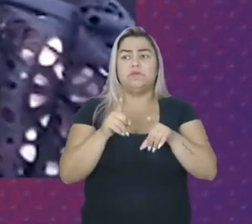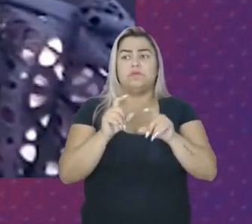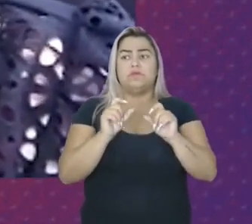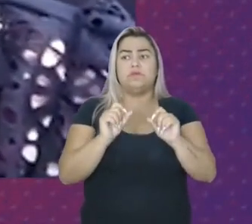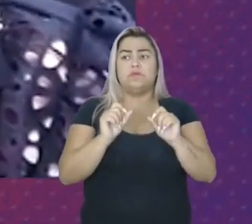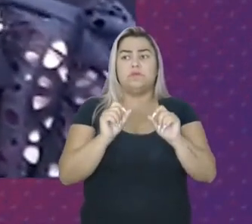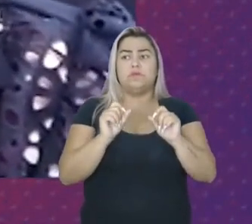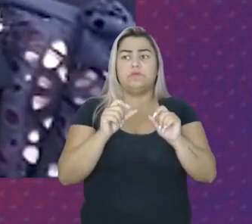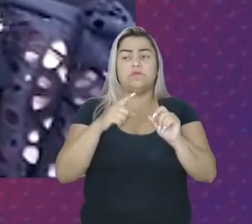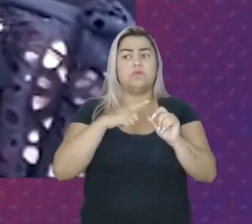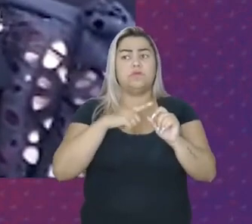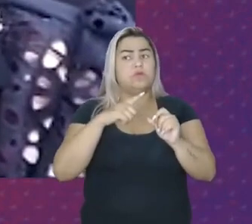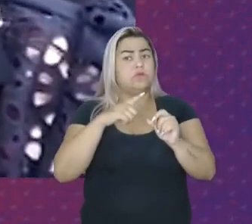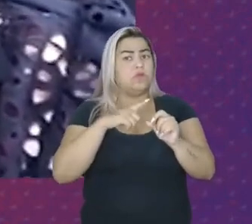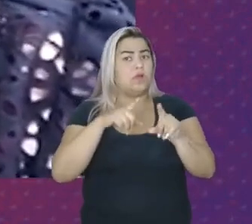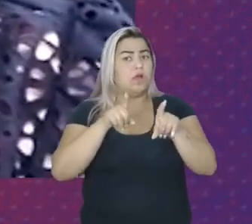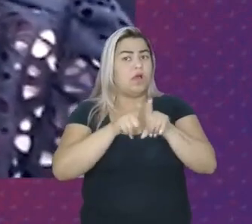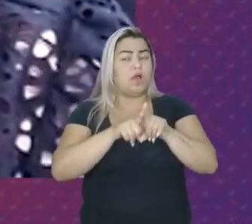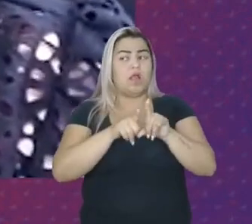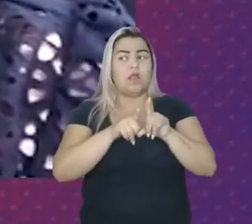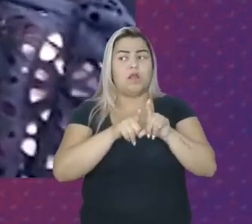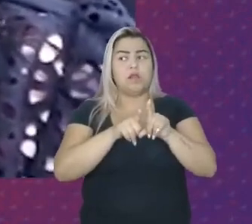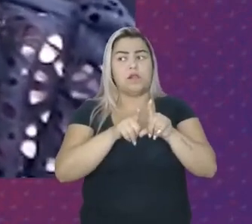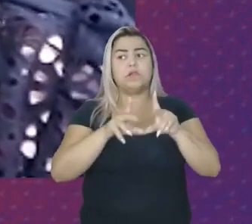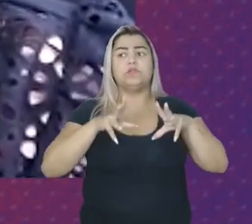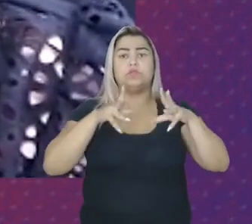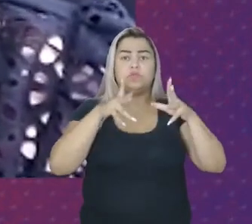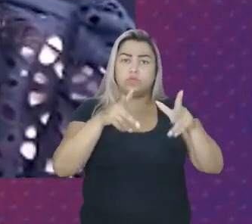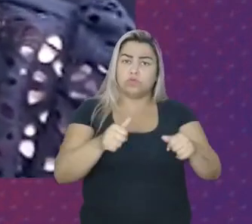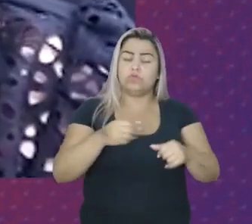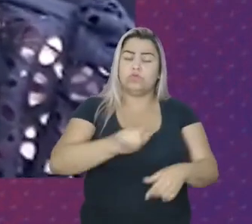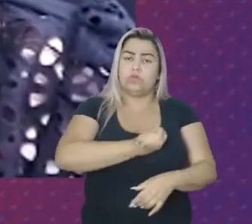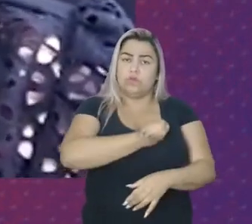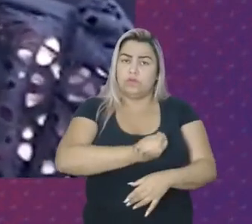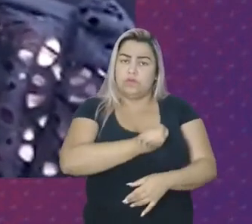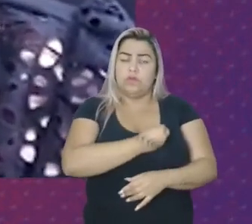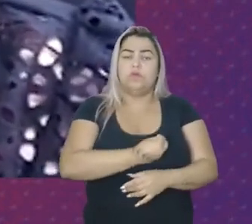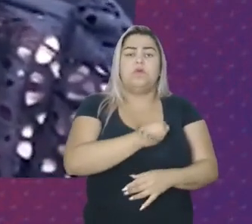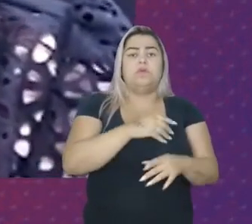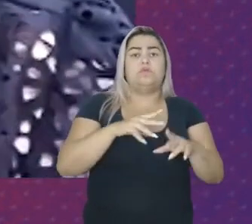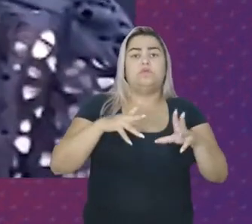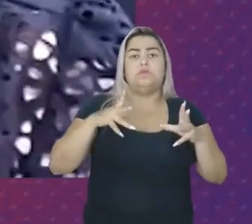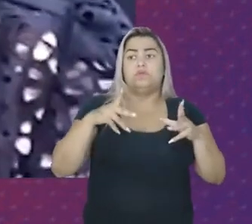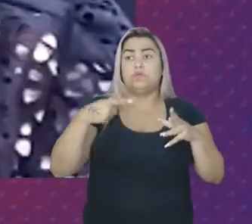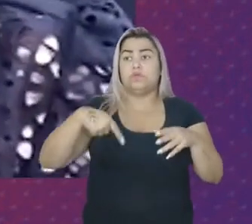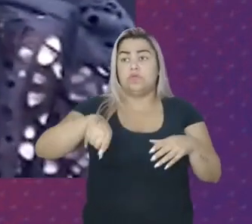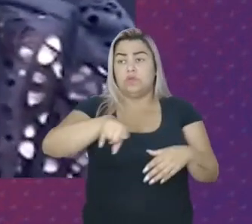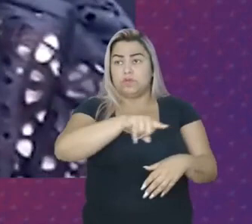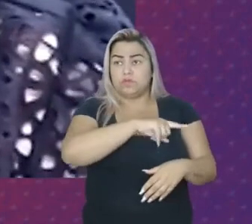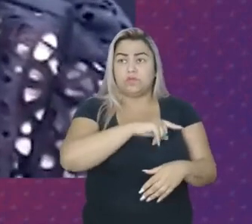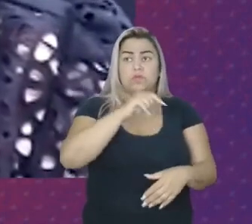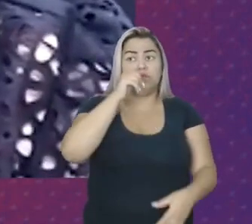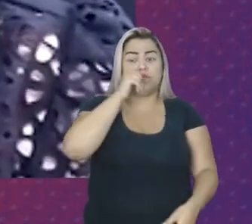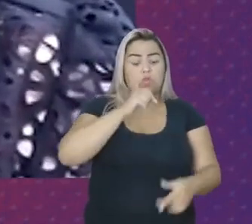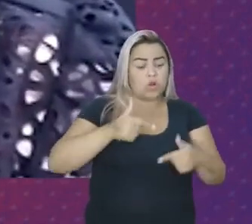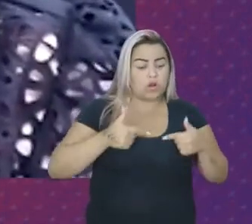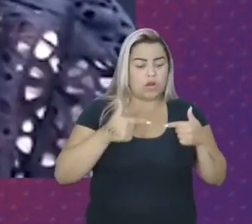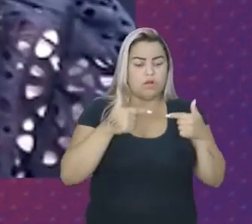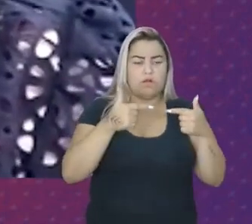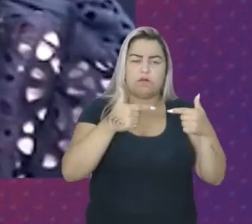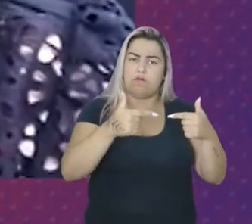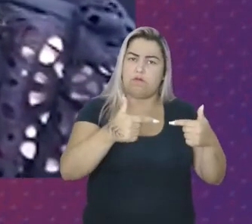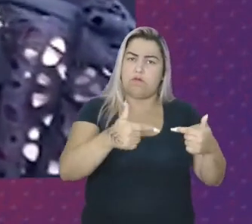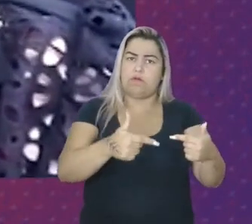que nós precisamos de modificar tem tudo a ver com a participação nossa enquanto mulher nas lutas, nas